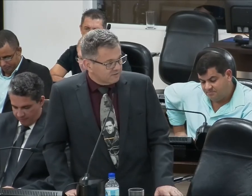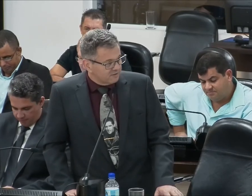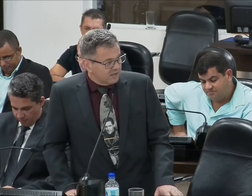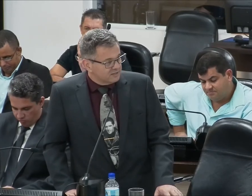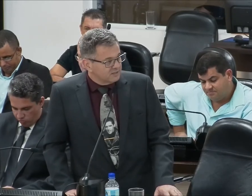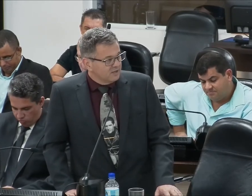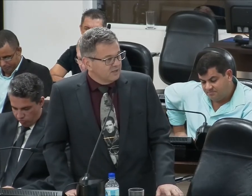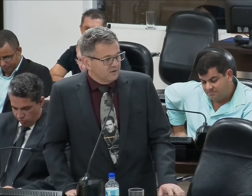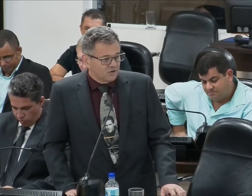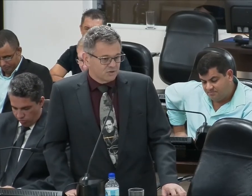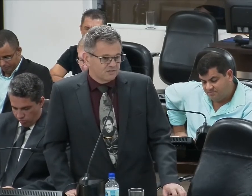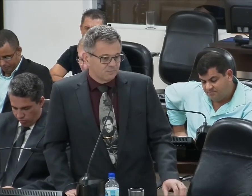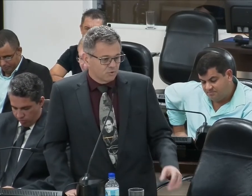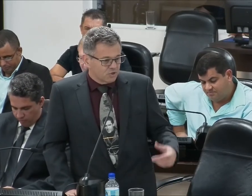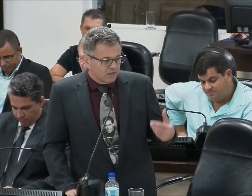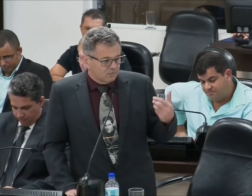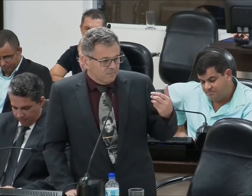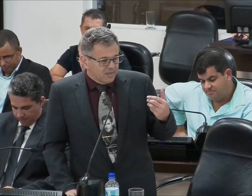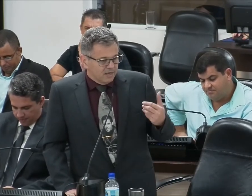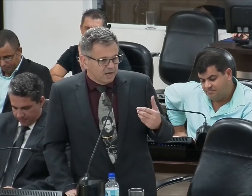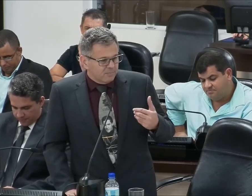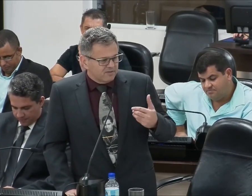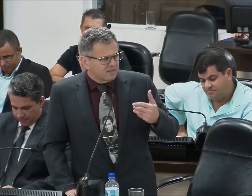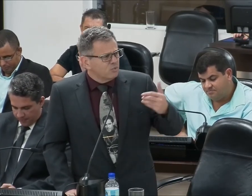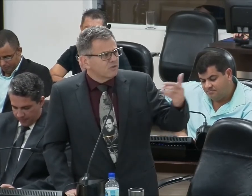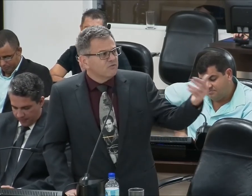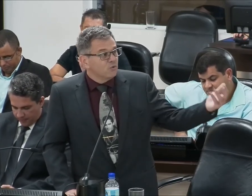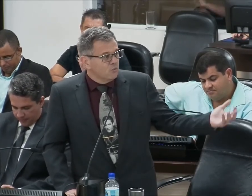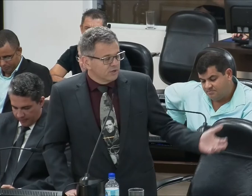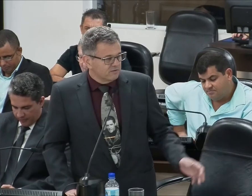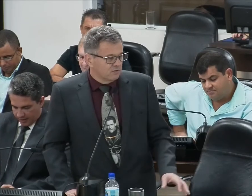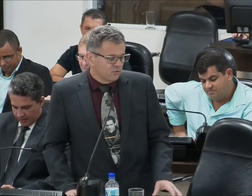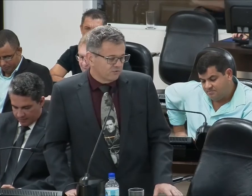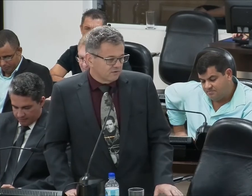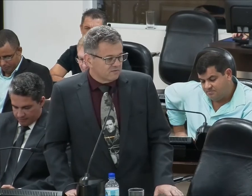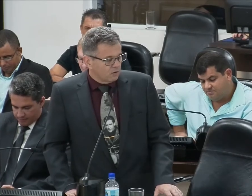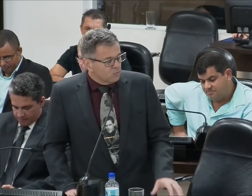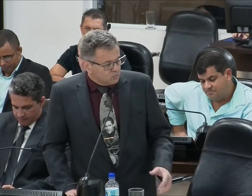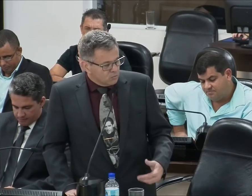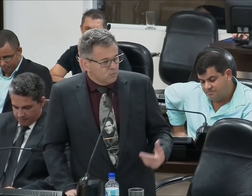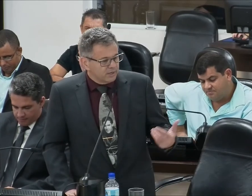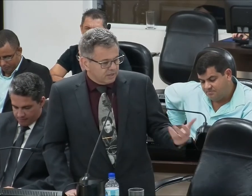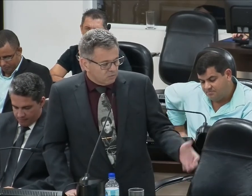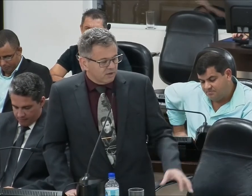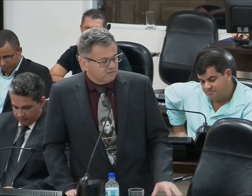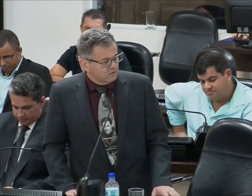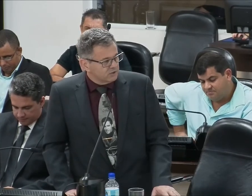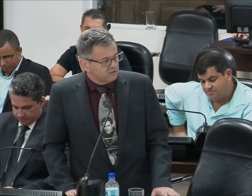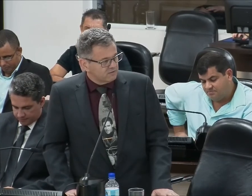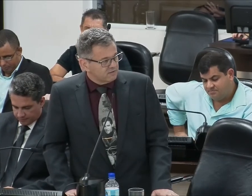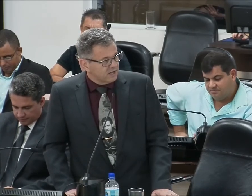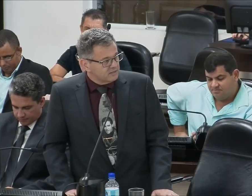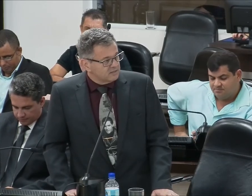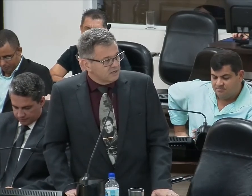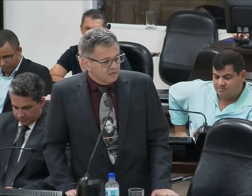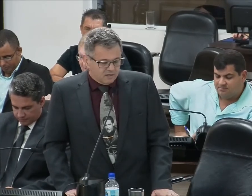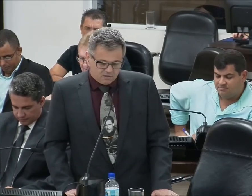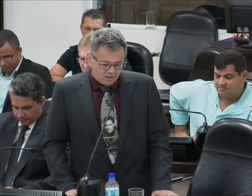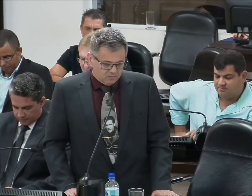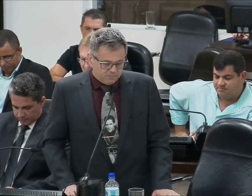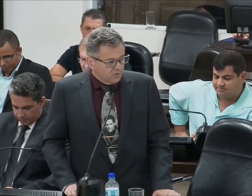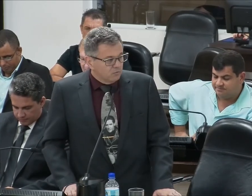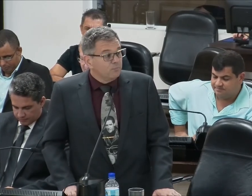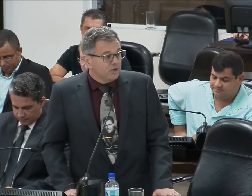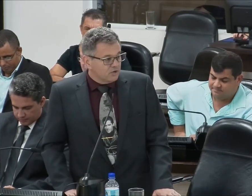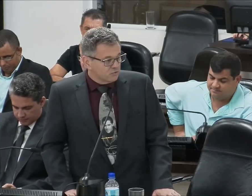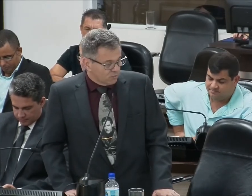da nossa cidade. Eu acho que esse projeto ele representa muitas figuras ilustres na cultura, na educação de nossa cidade.